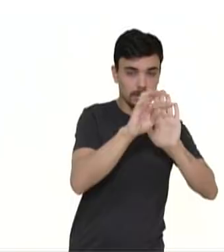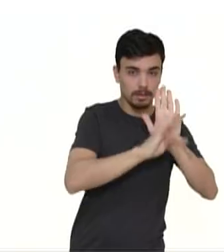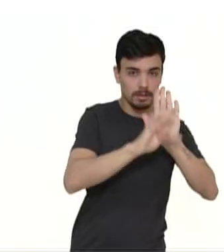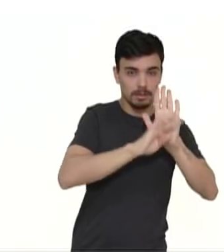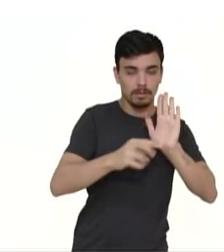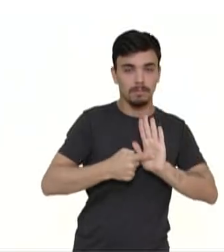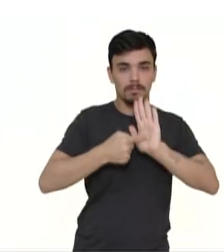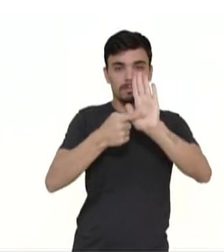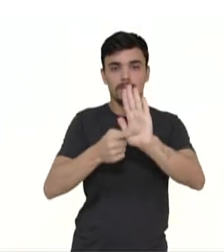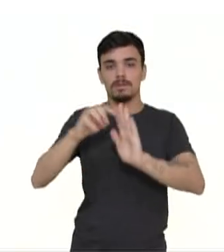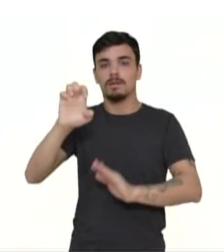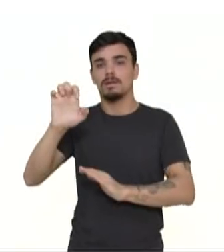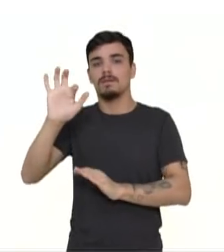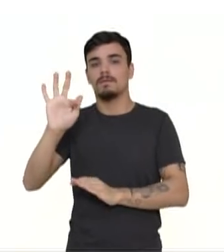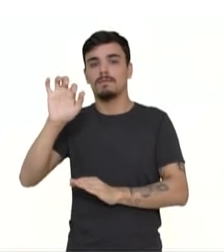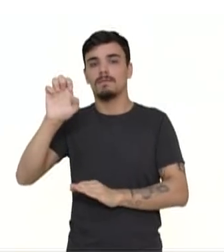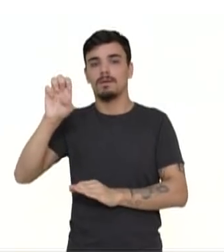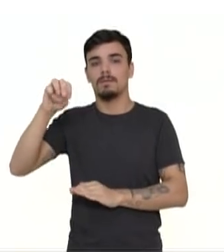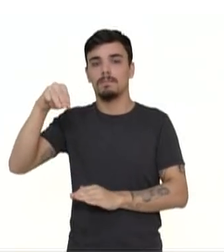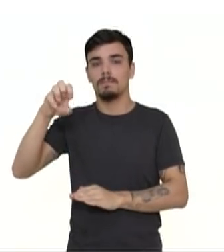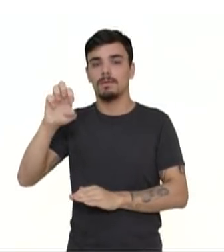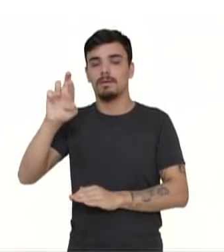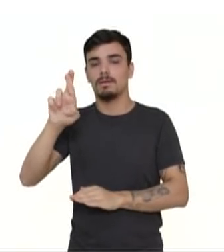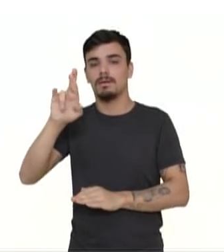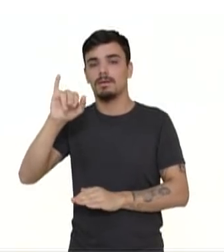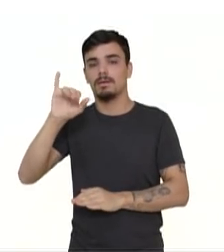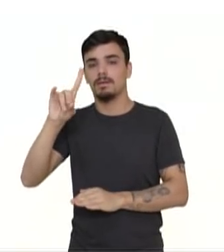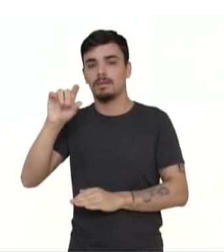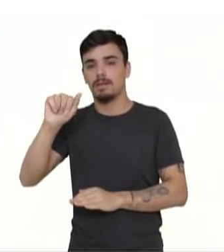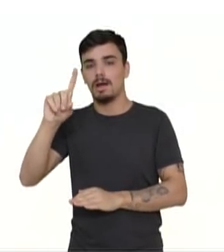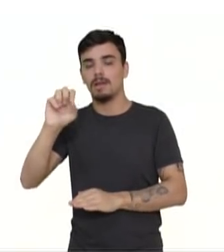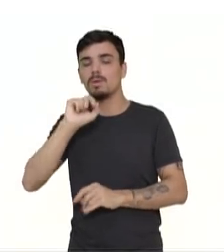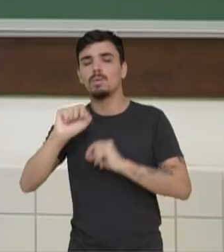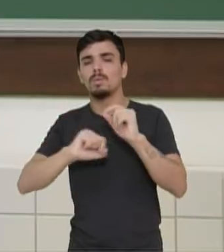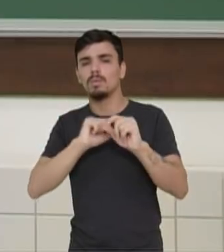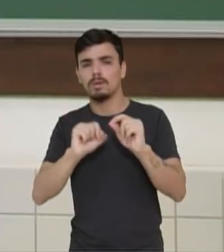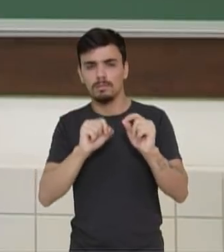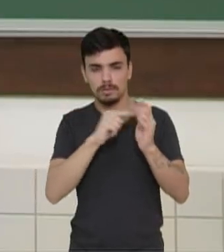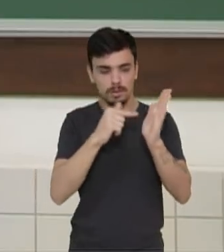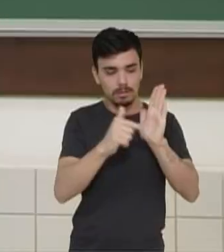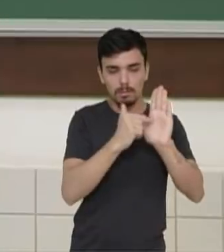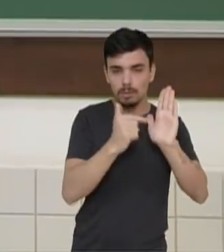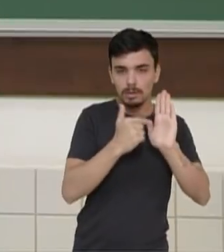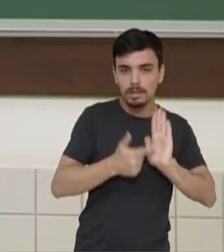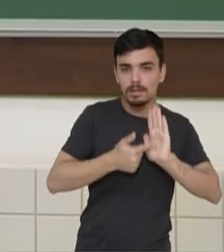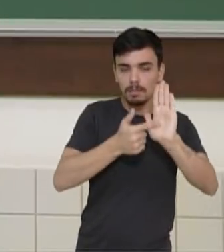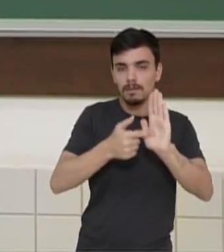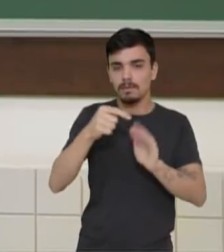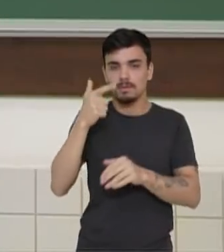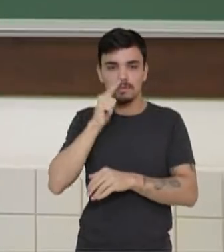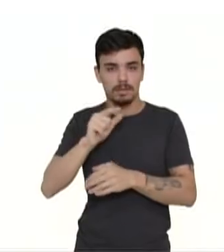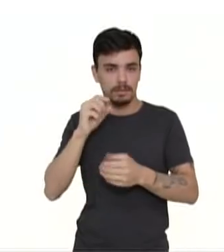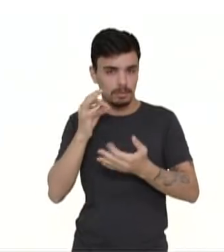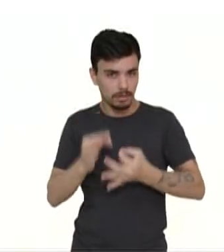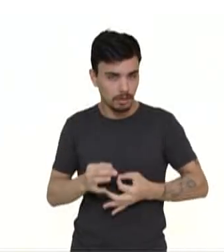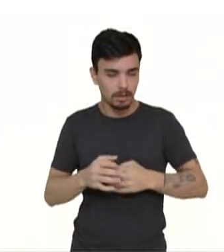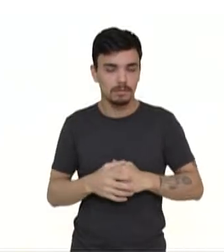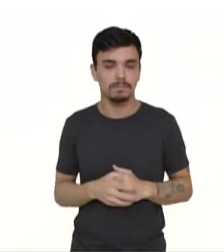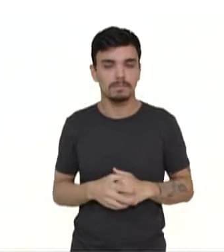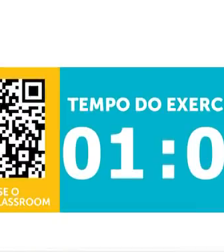ilustra a efemeridade? Eu vou pedir para vocês aí sublinharem, né, ou marcarem aí, veja se vocês conseguem acertar essa.